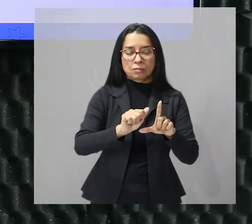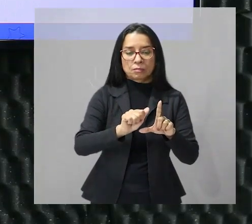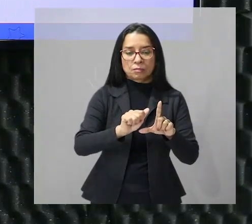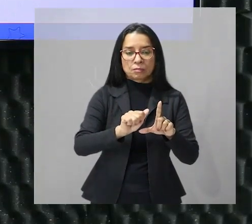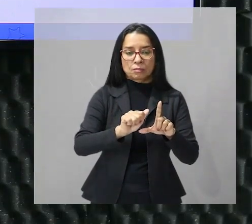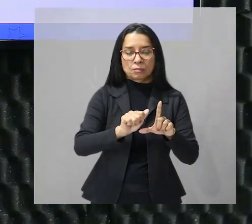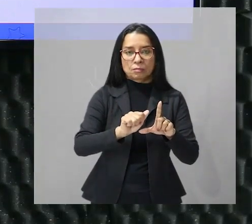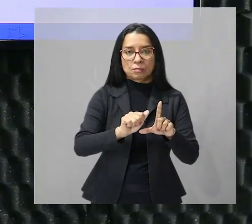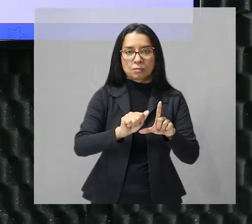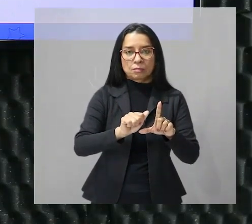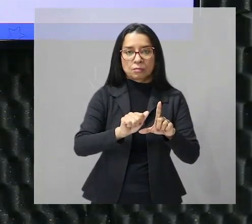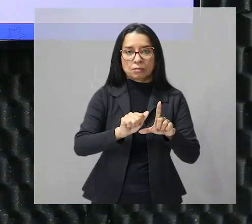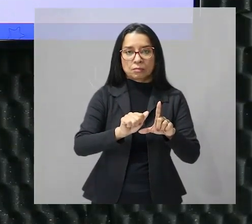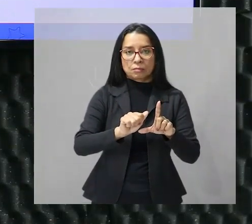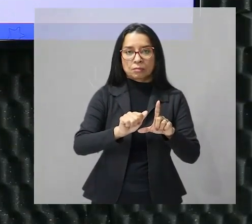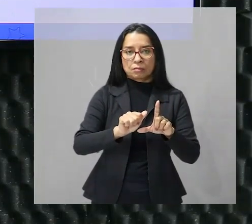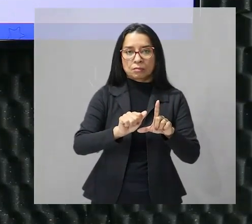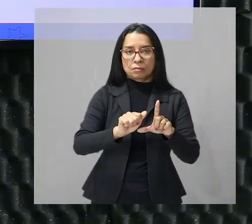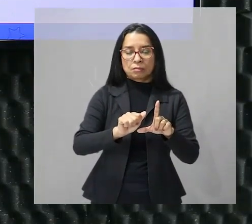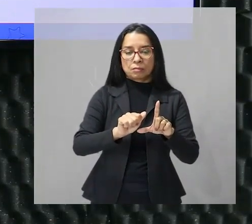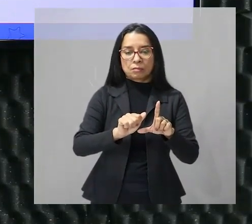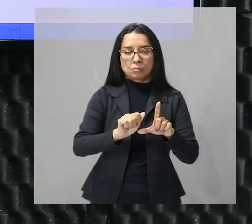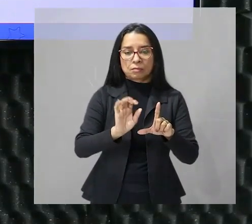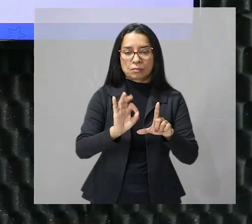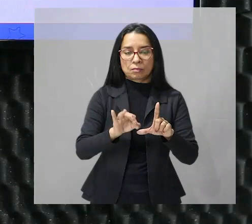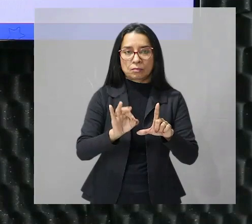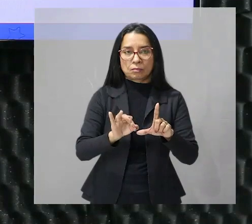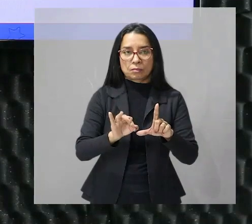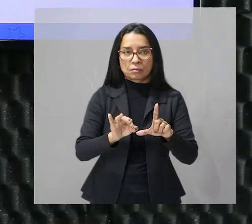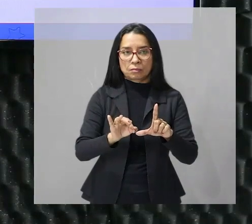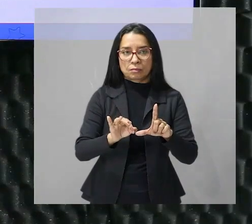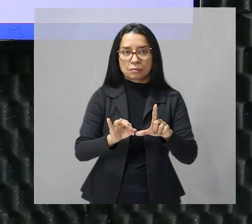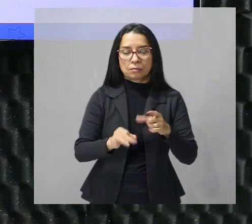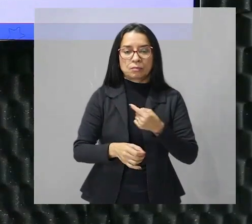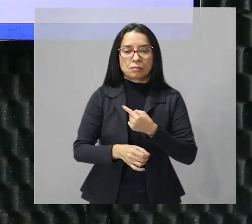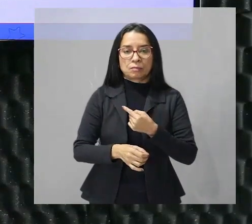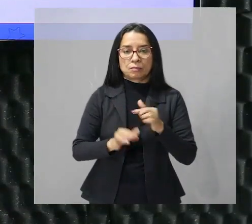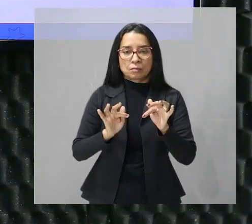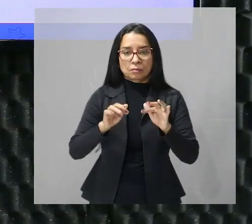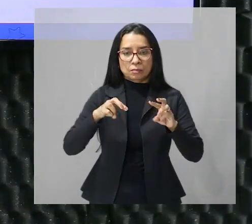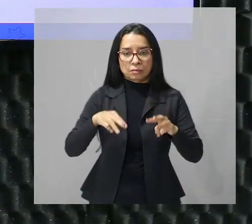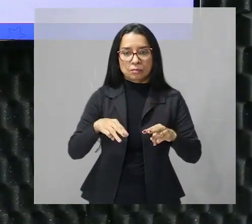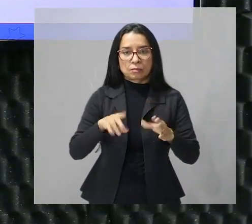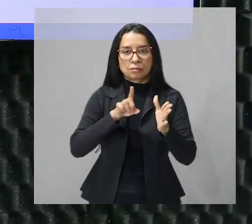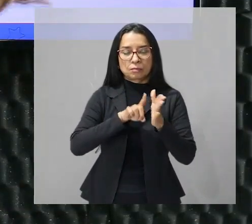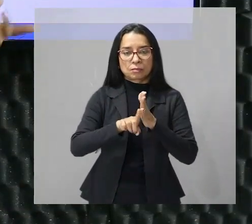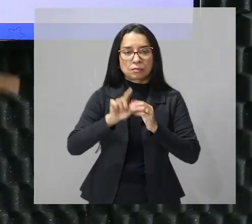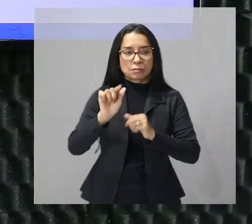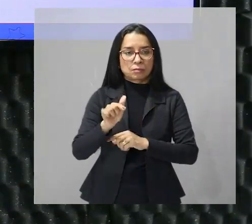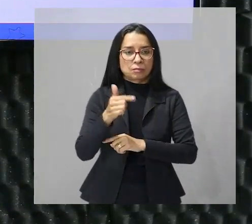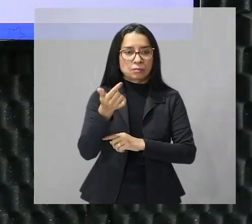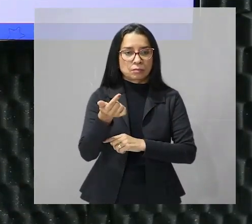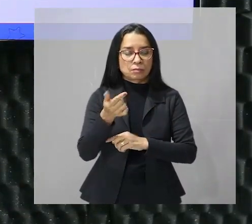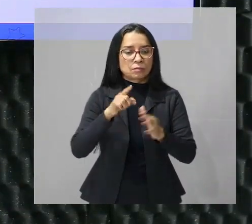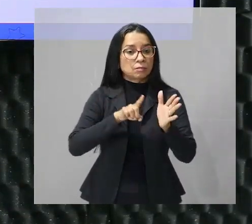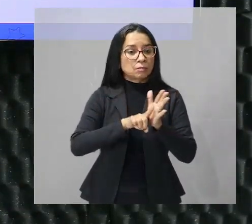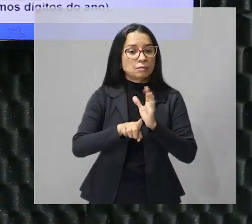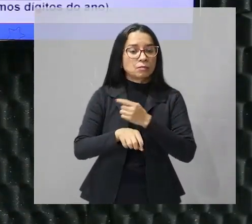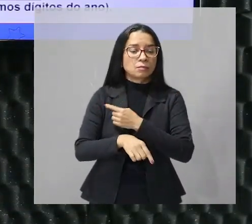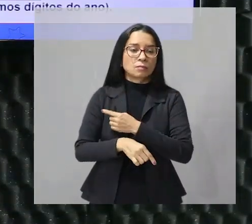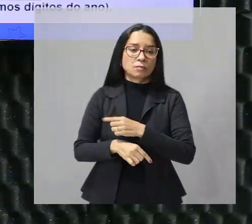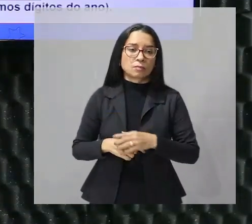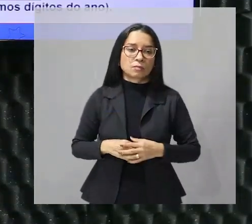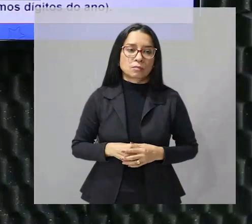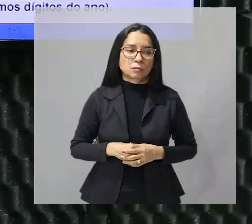corresponde à nossa letra A. Certinho, turma? Então, finalizamos mais uma questão e vamos passar para a questão seguinte,